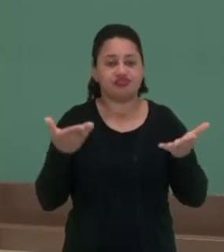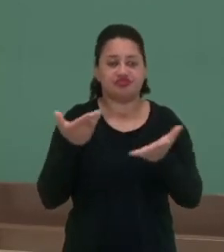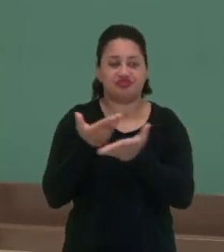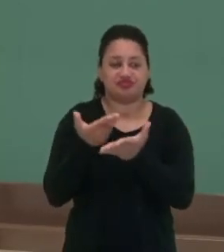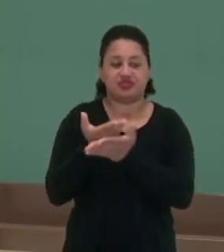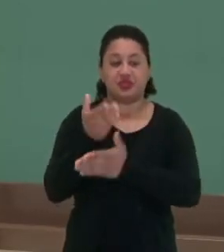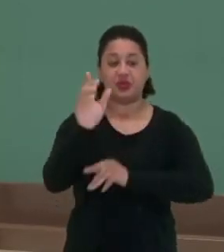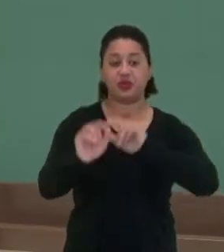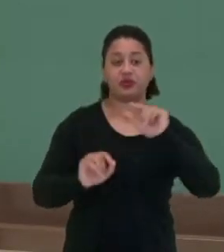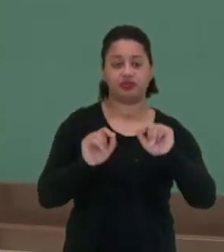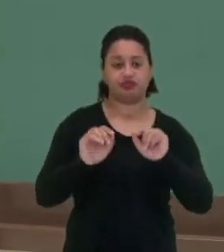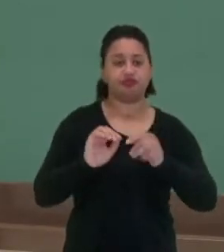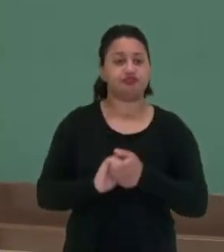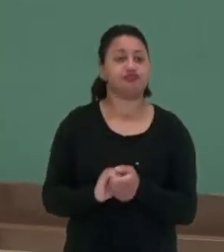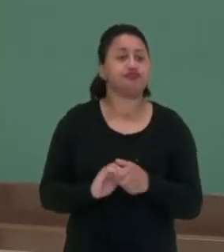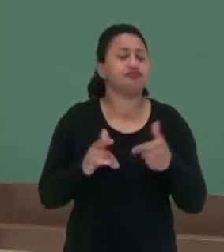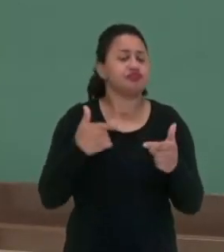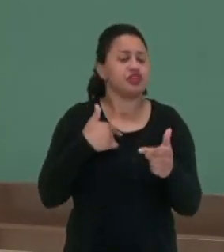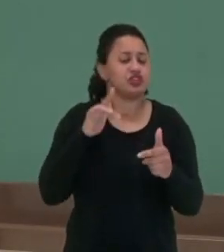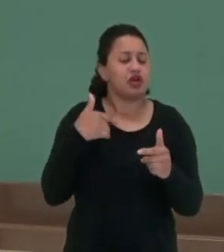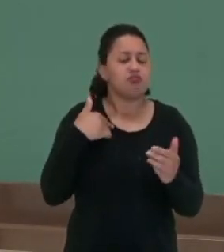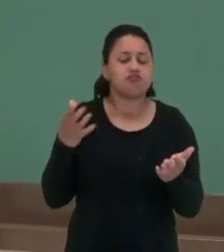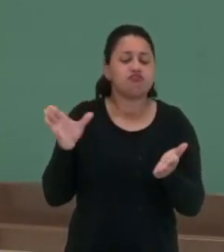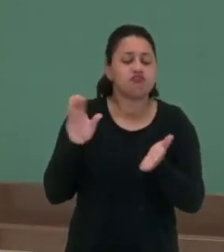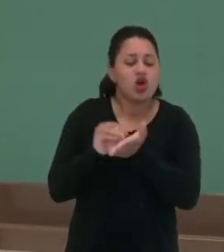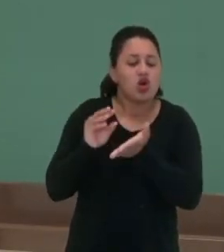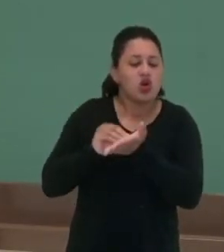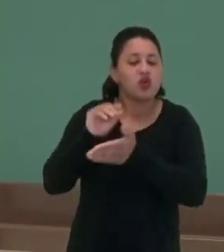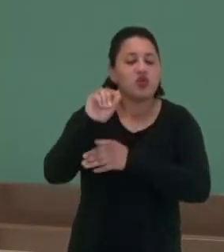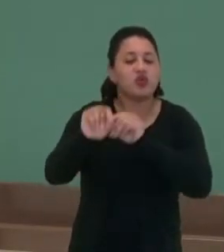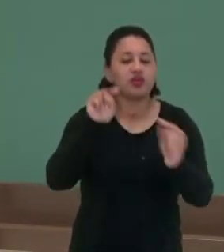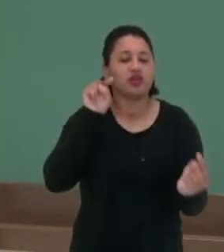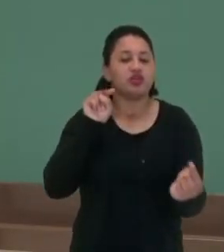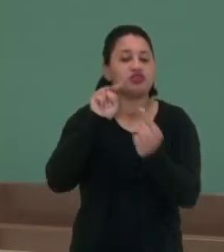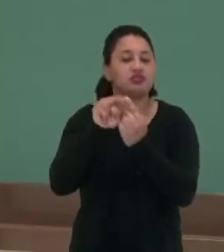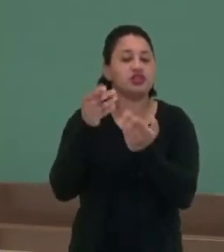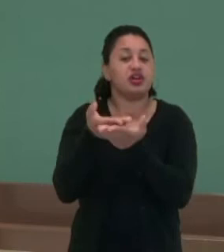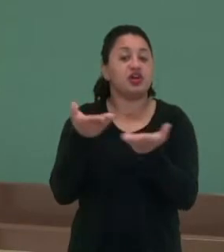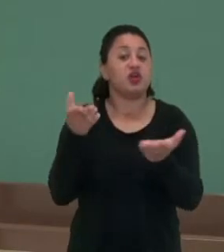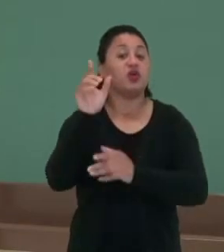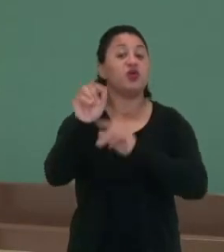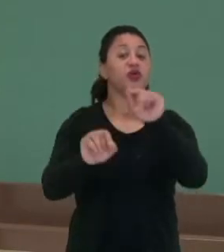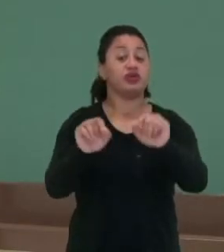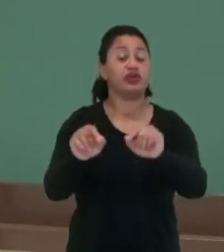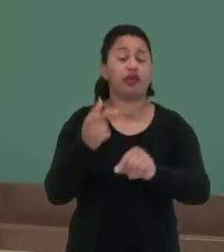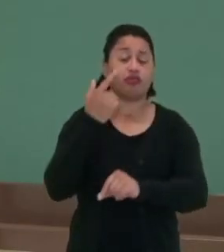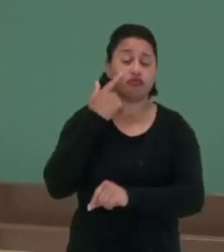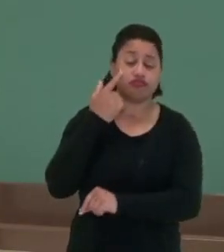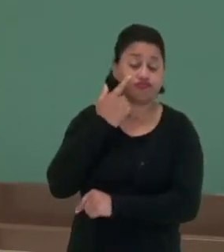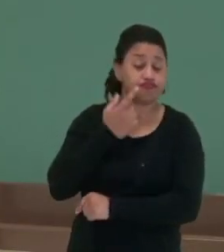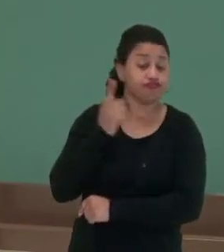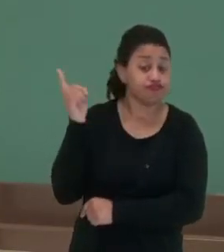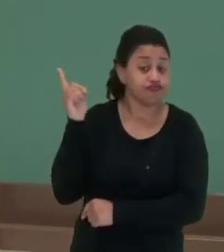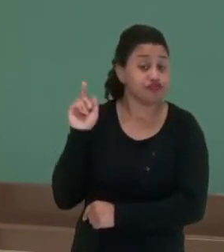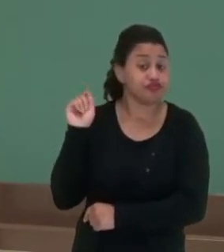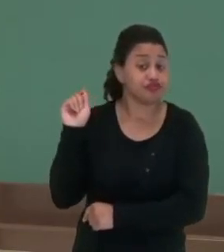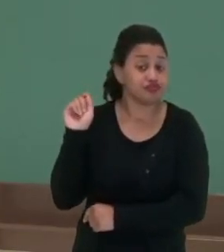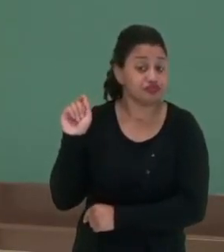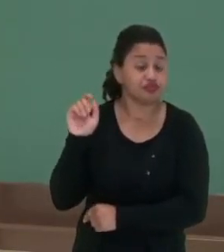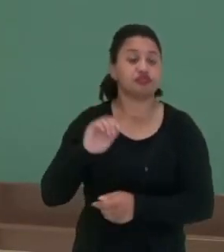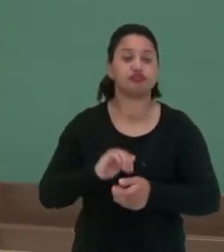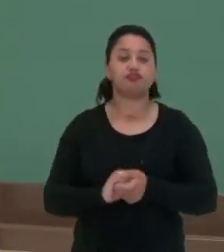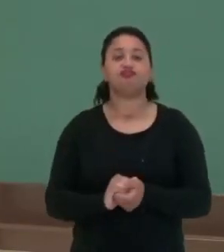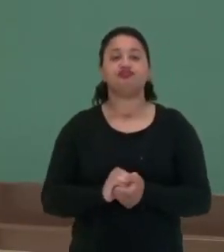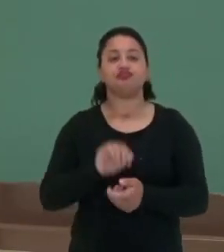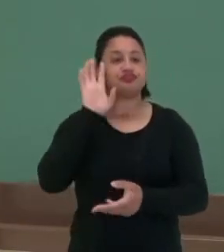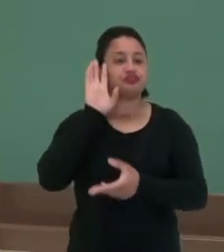de hoje. Então, anote já os objetivos da nossa aula de hoje. Confere aqui na tela, ó. Compreender os principais